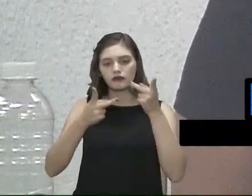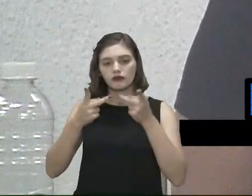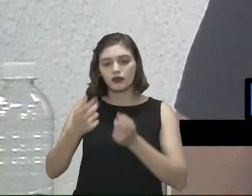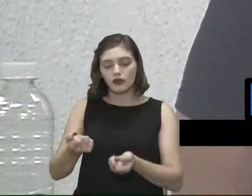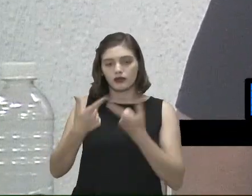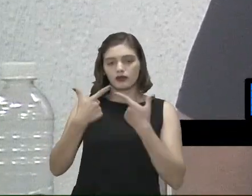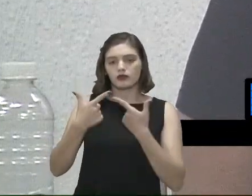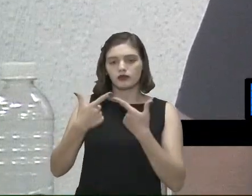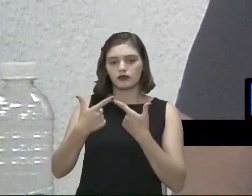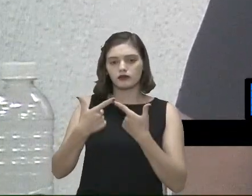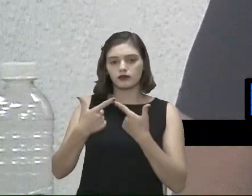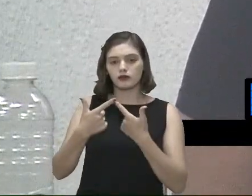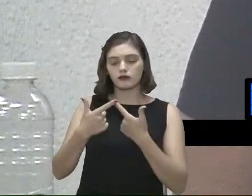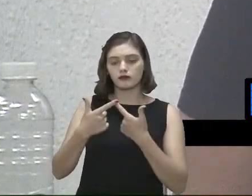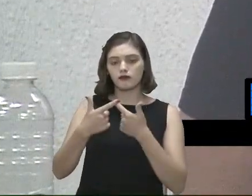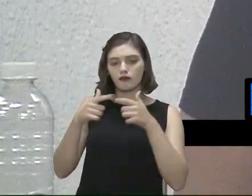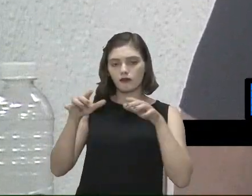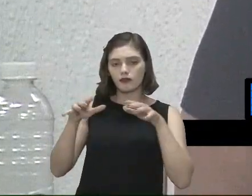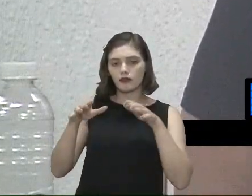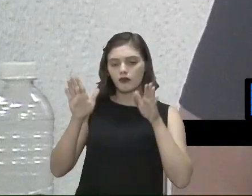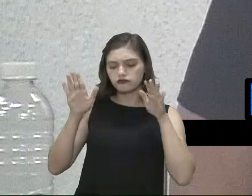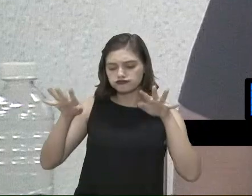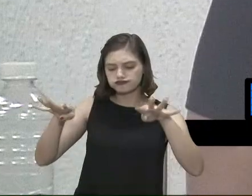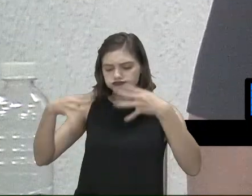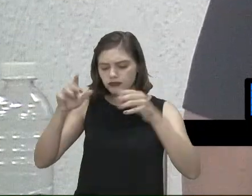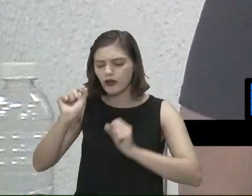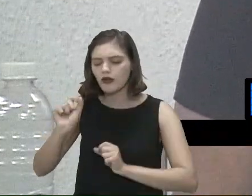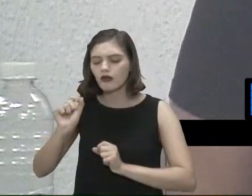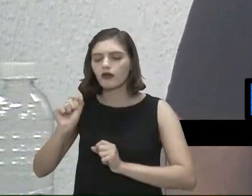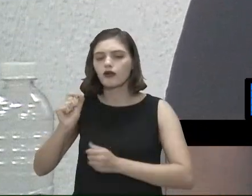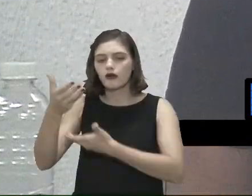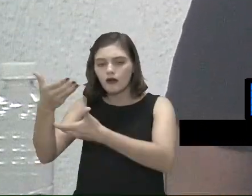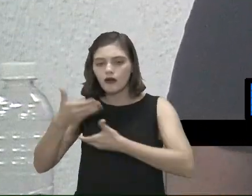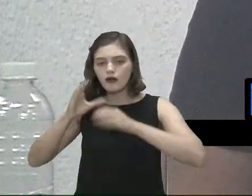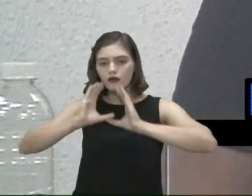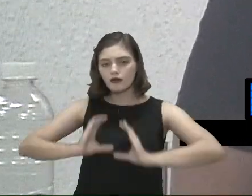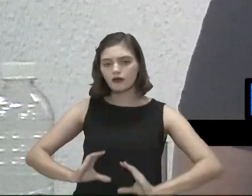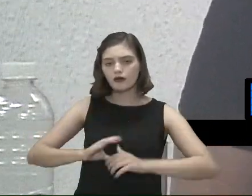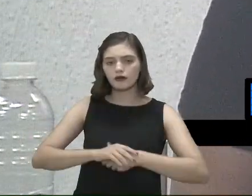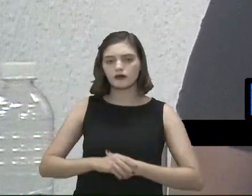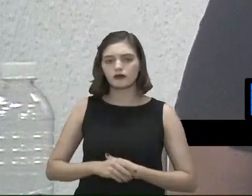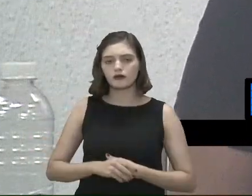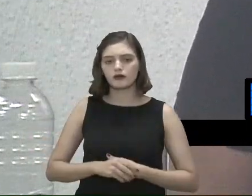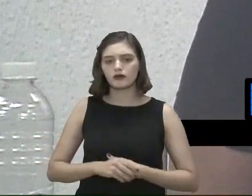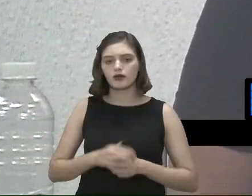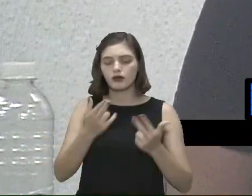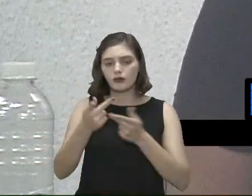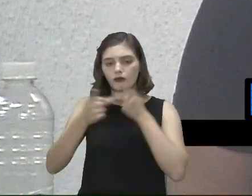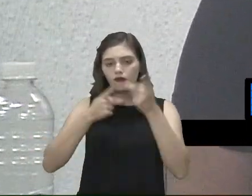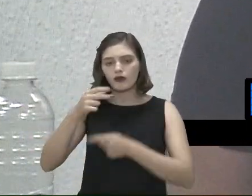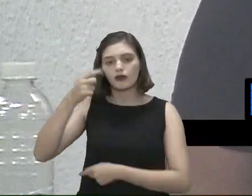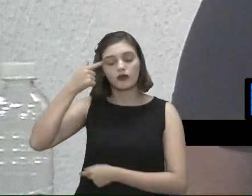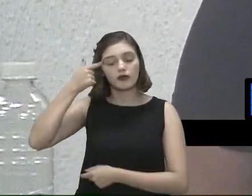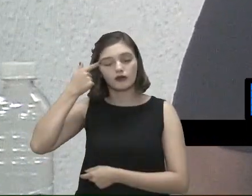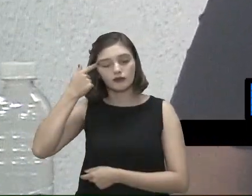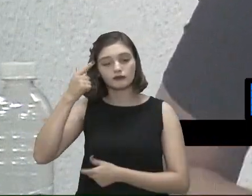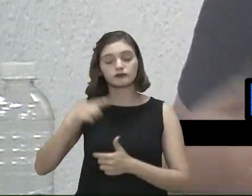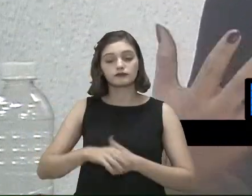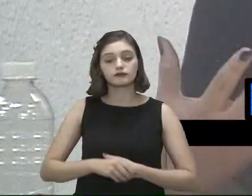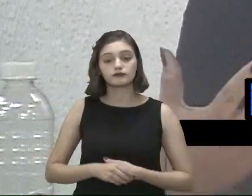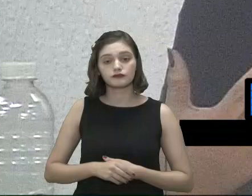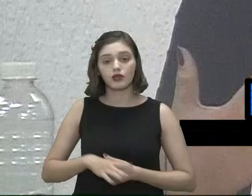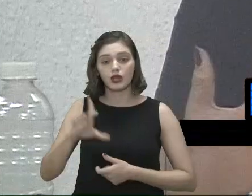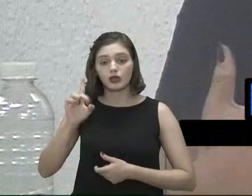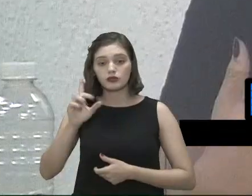uma luz para que olhassem nossas condutas e formas de acolhimento. Assim como a japonesa falou, não é,